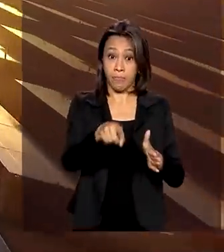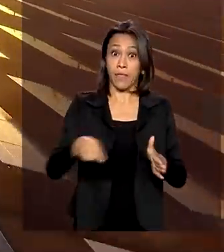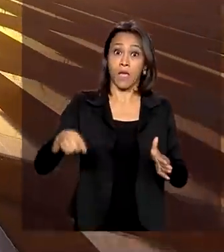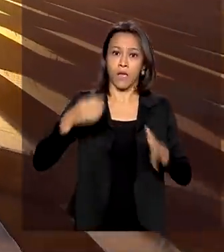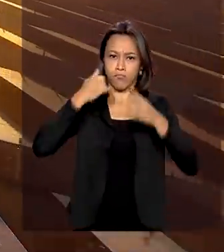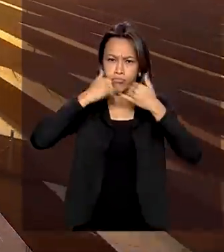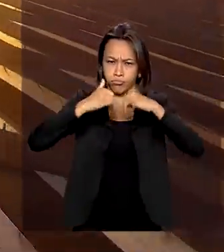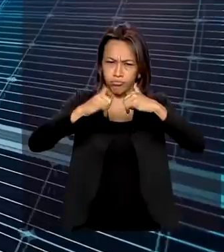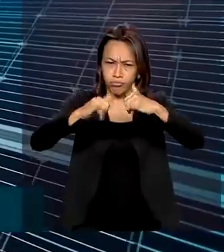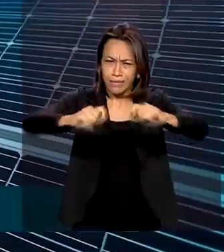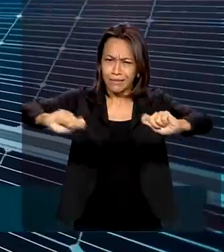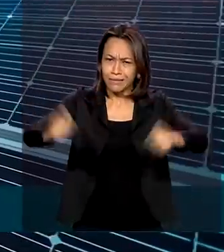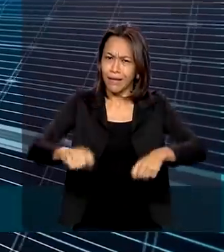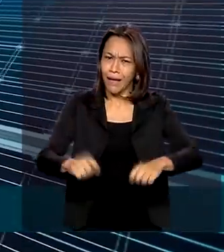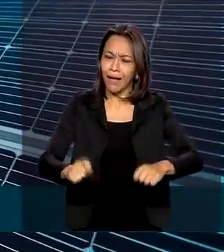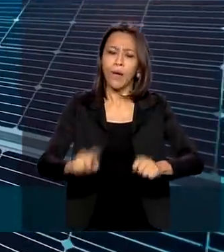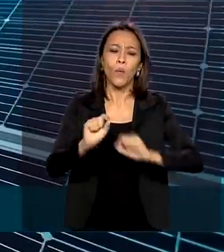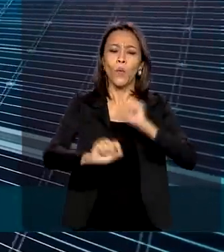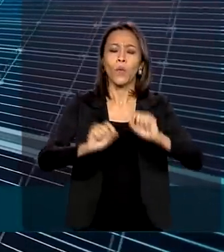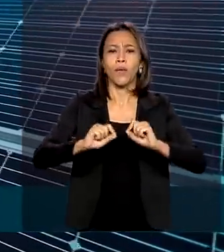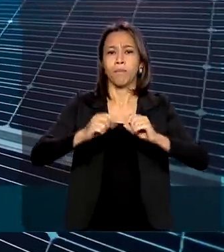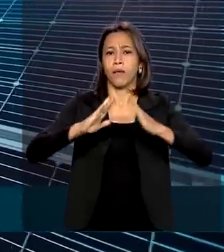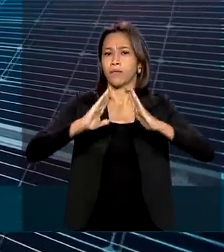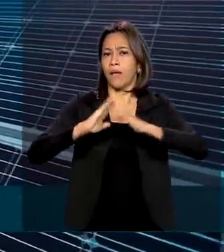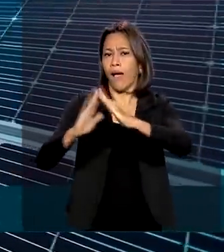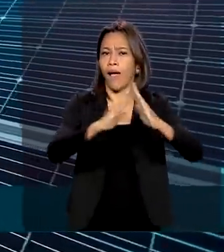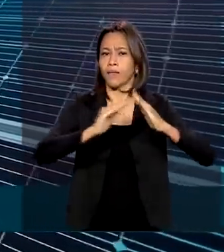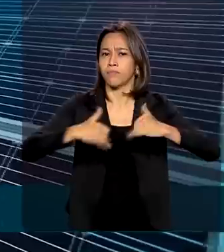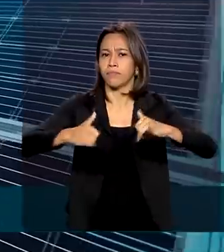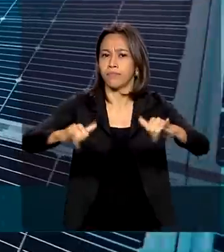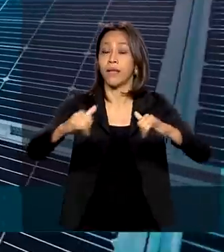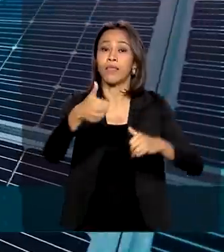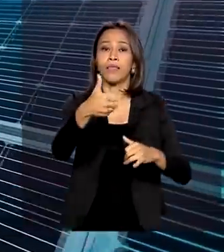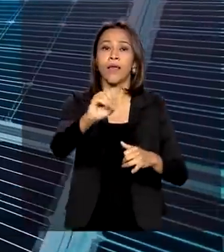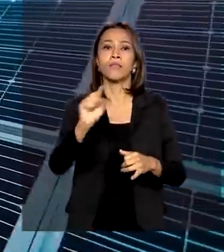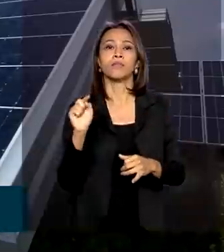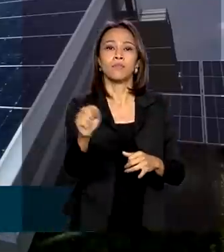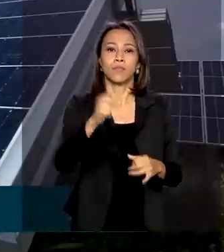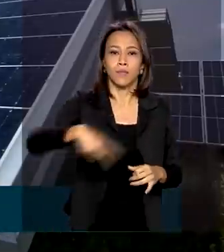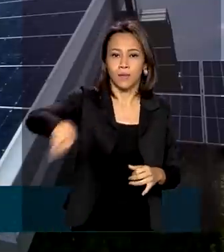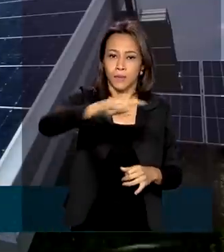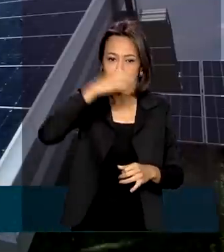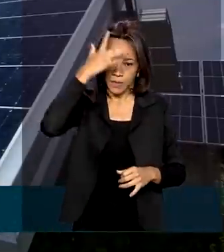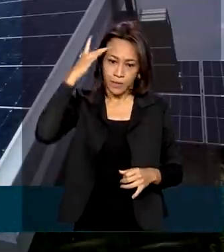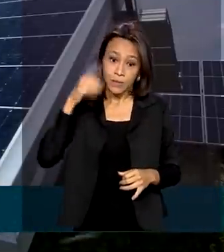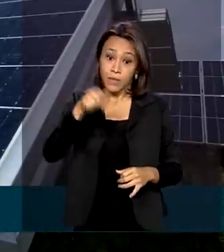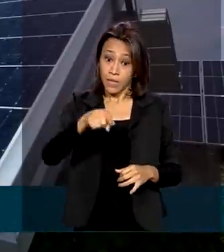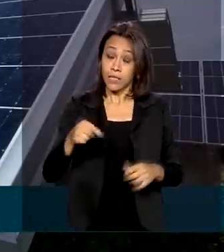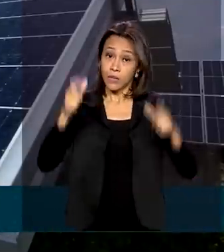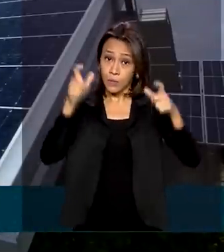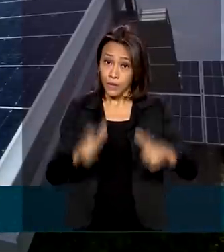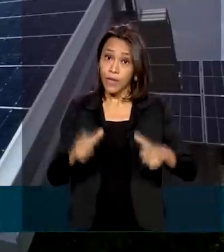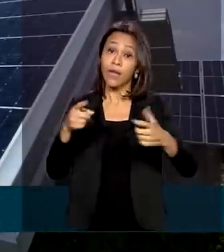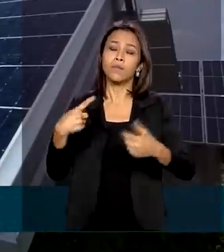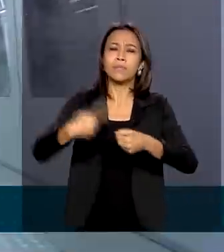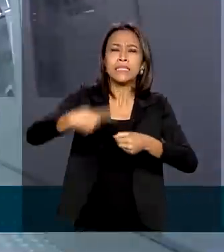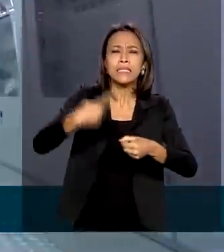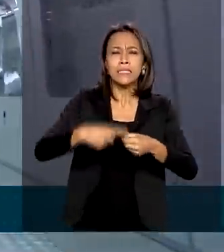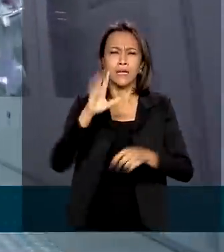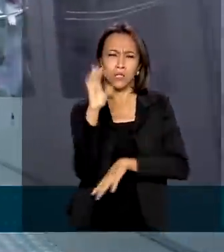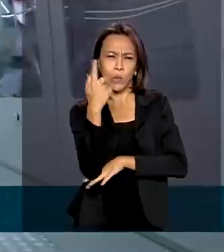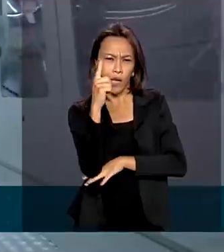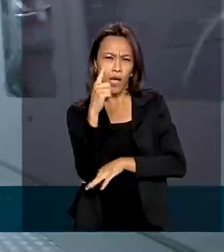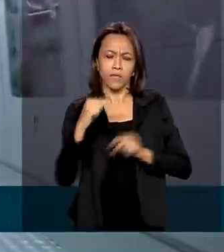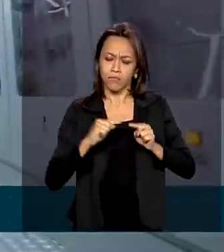para manter uma cidade de 10 mil habitantes. A usina de energia solar inaugurada em Caldas Novas, a cerca de